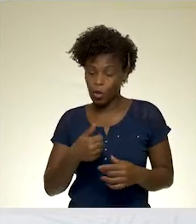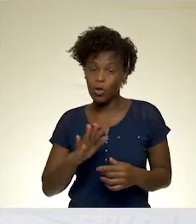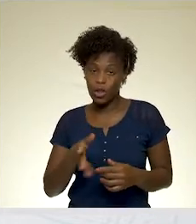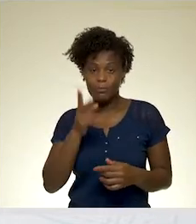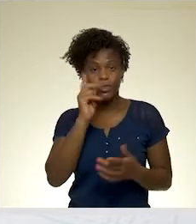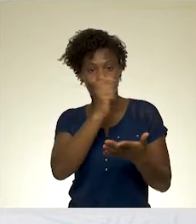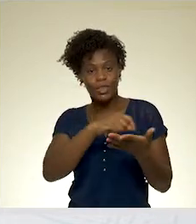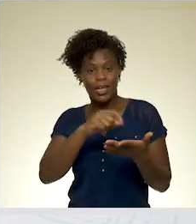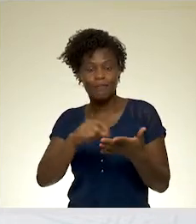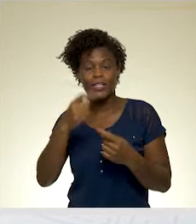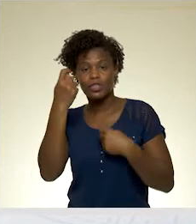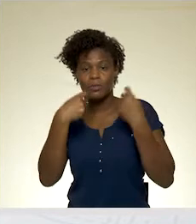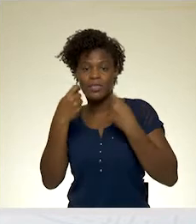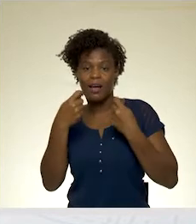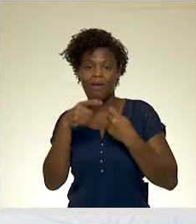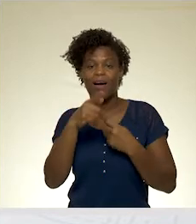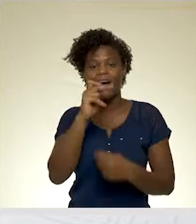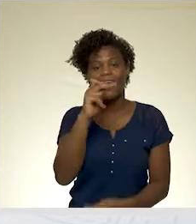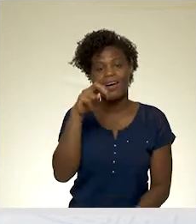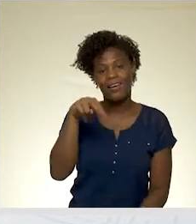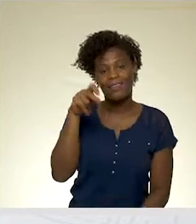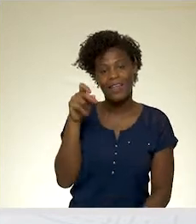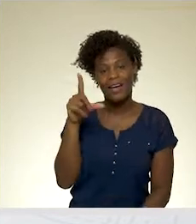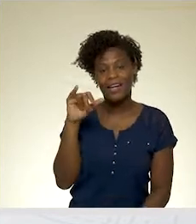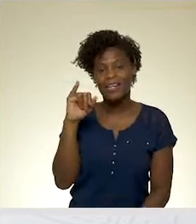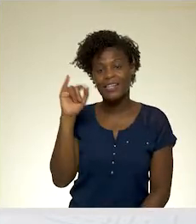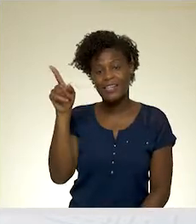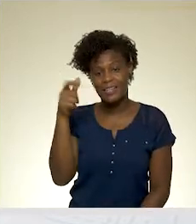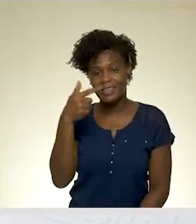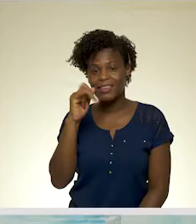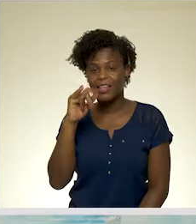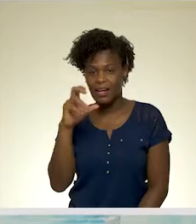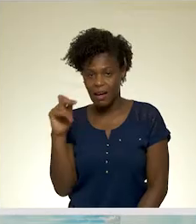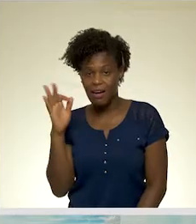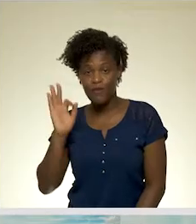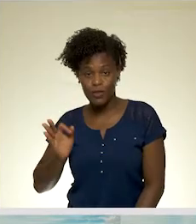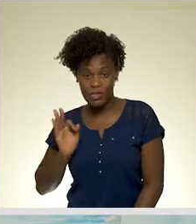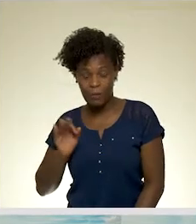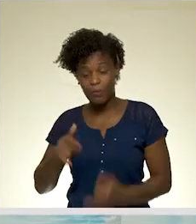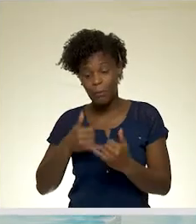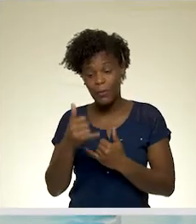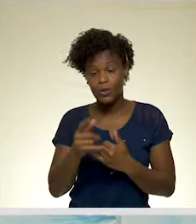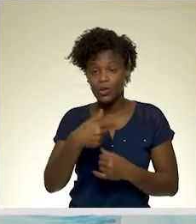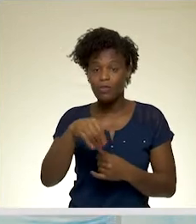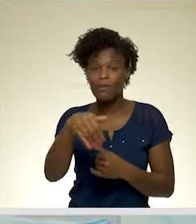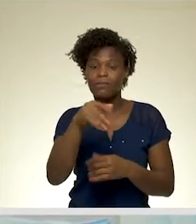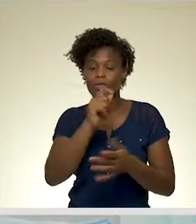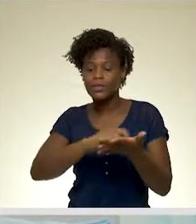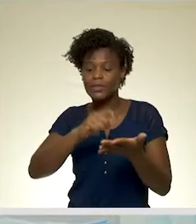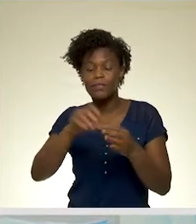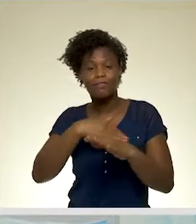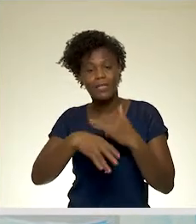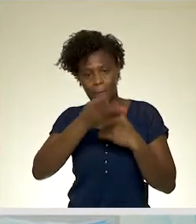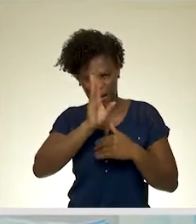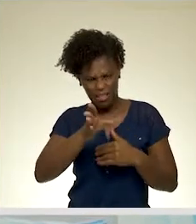Acabamos de escrever a nossa expressão analítica da função. Posto isso, vamos resolver um exercício